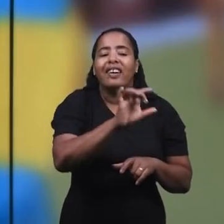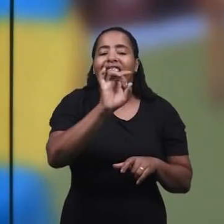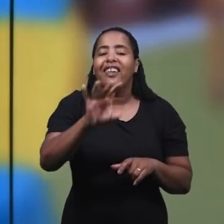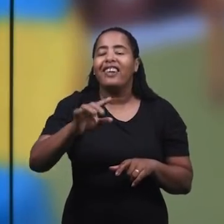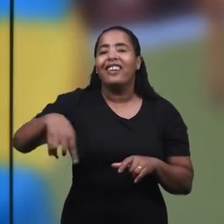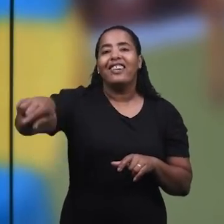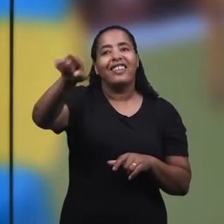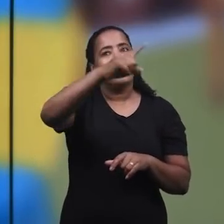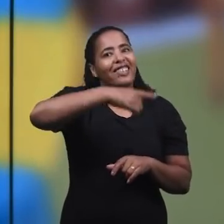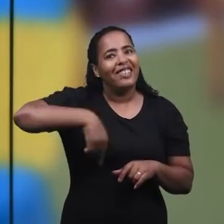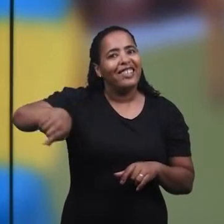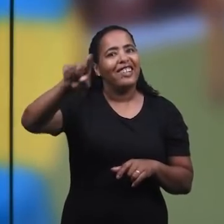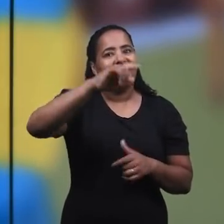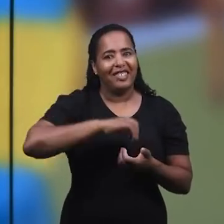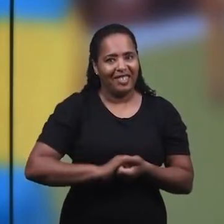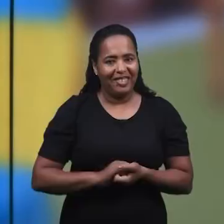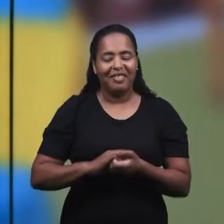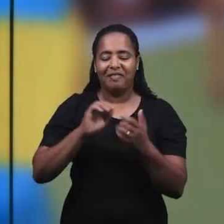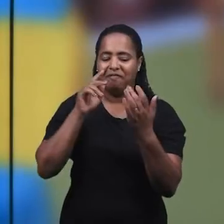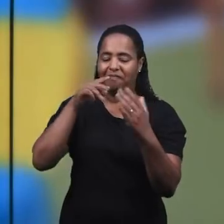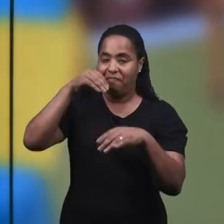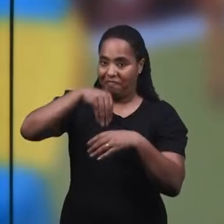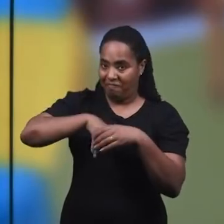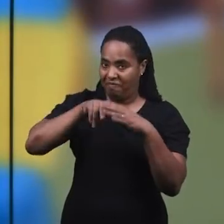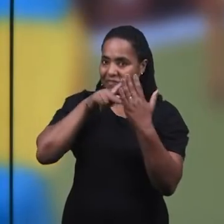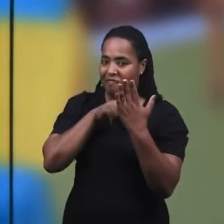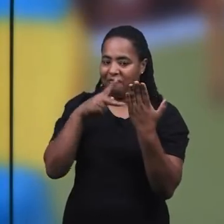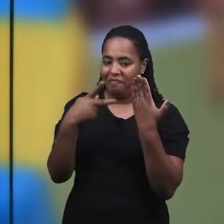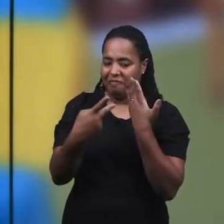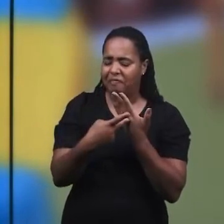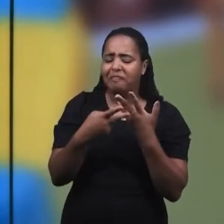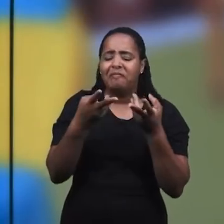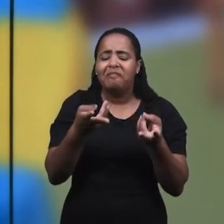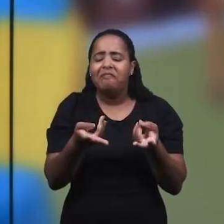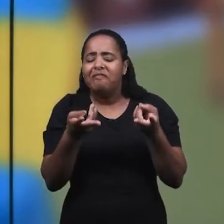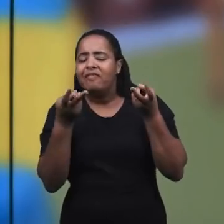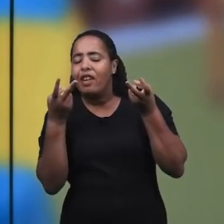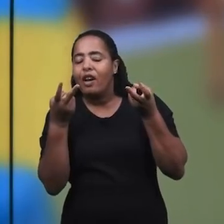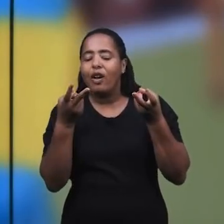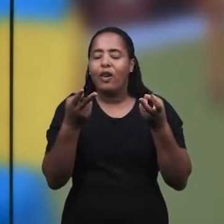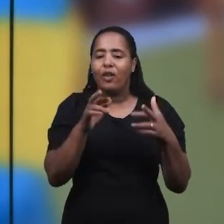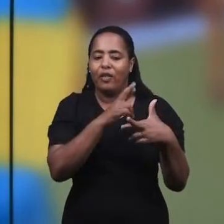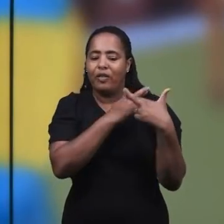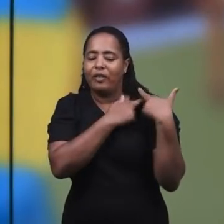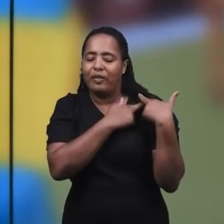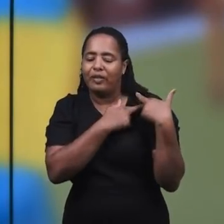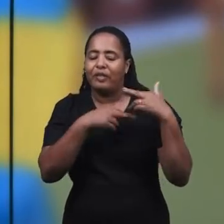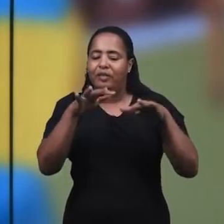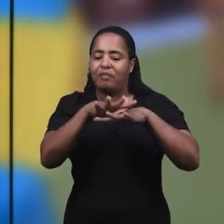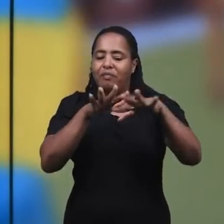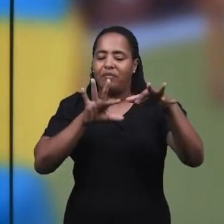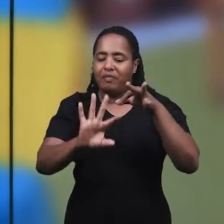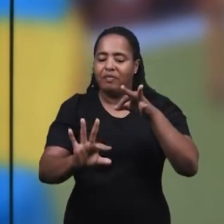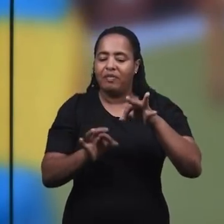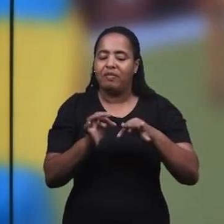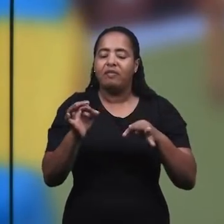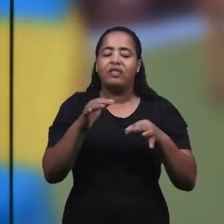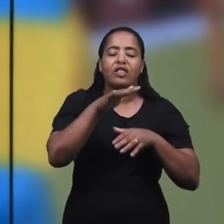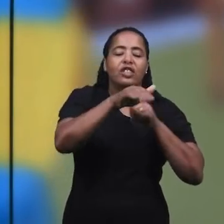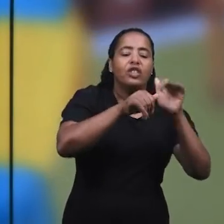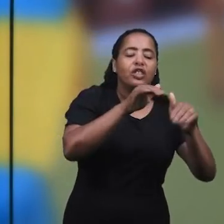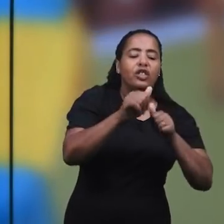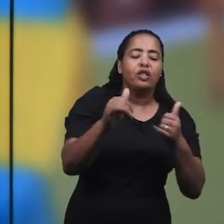de nós. Na parábola podemos ver que o dono da vinha chama alguns trabalhadores que